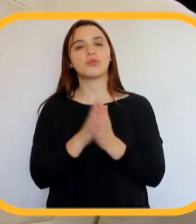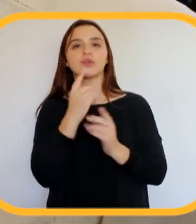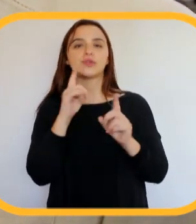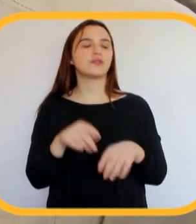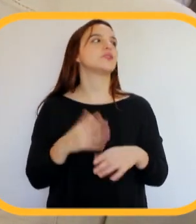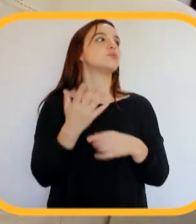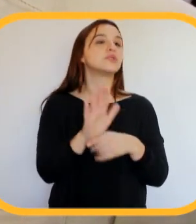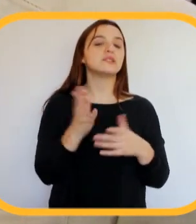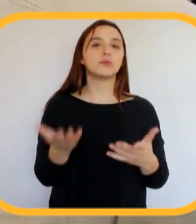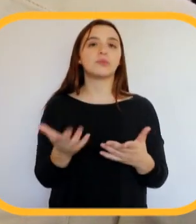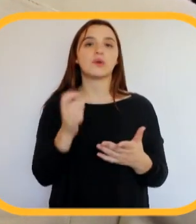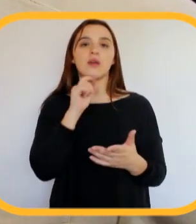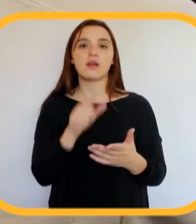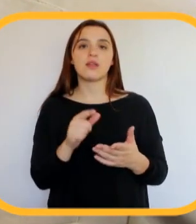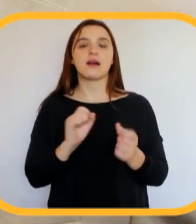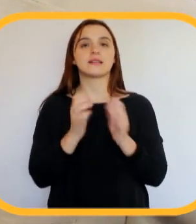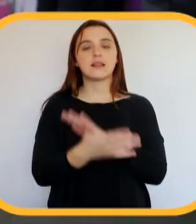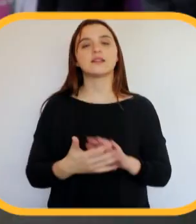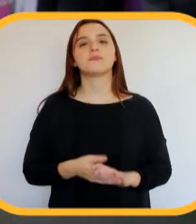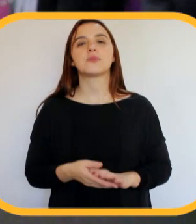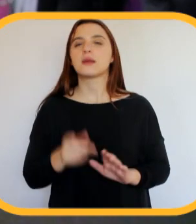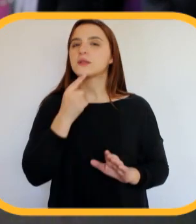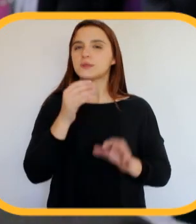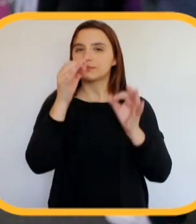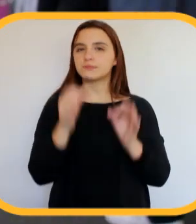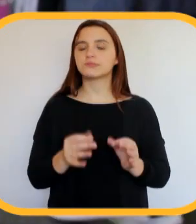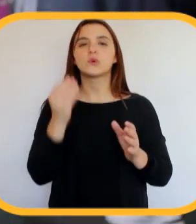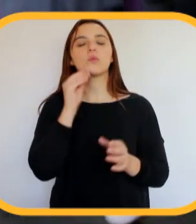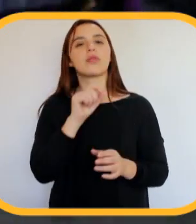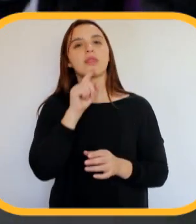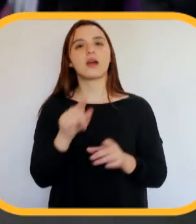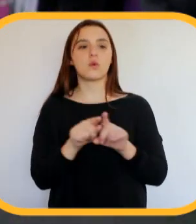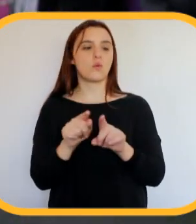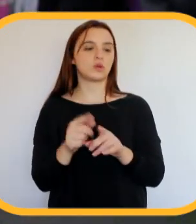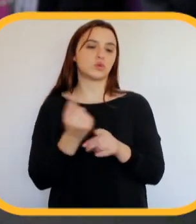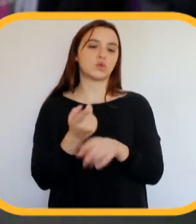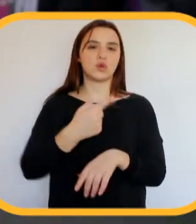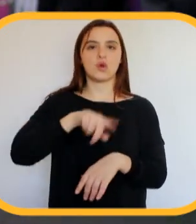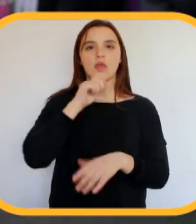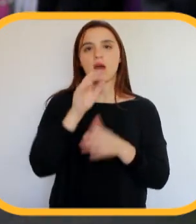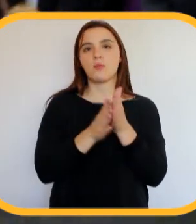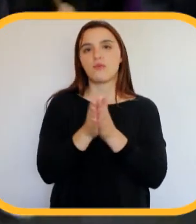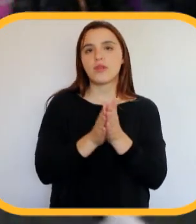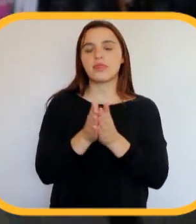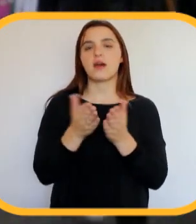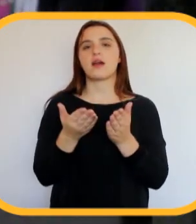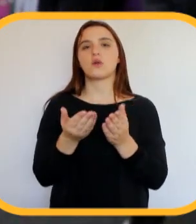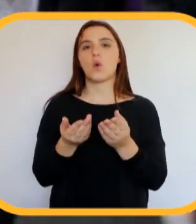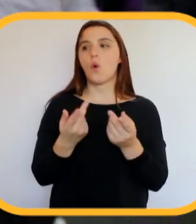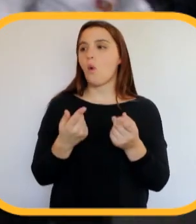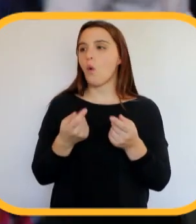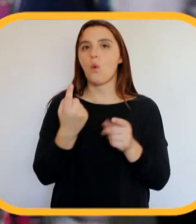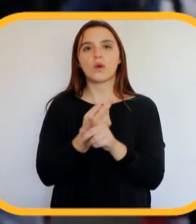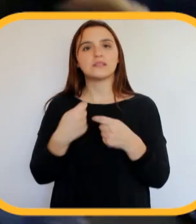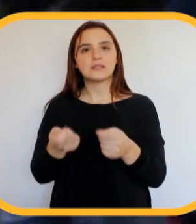some materials, for example, recycling. Perceber exatamente como é que podemos reutilizar os nossos bens e os nossos ativos ou os